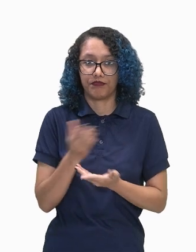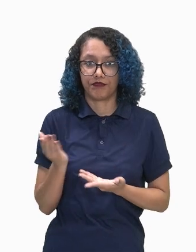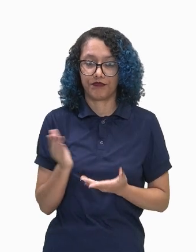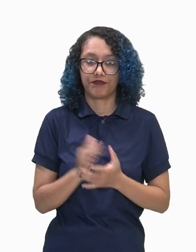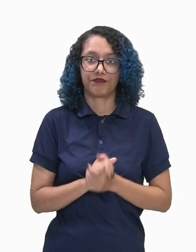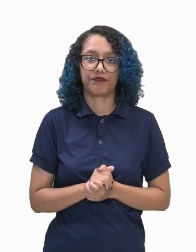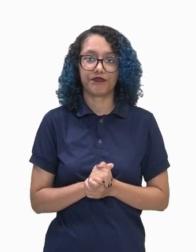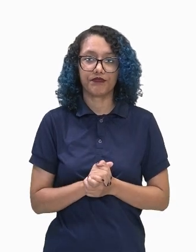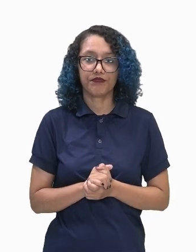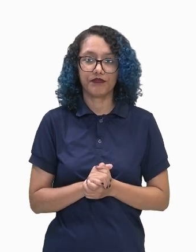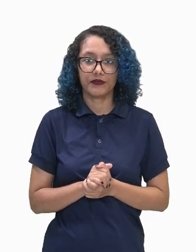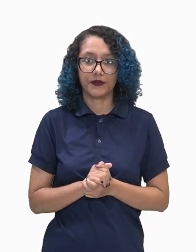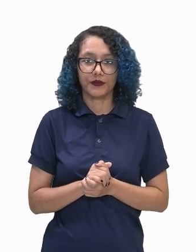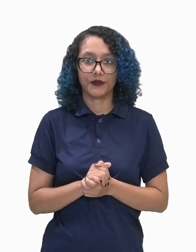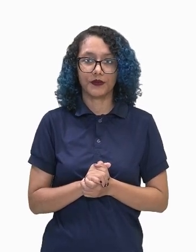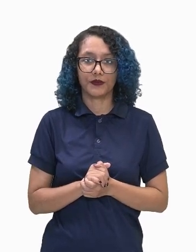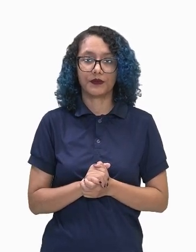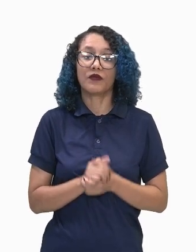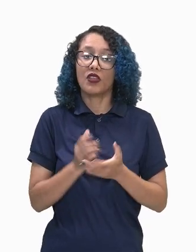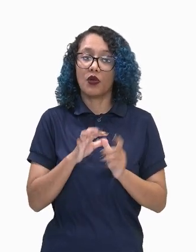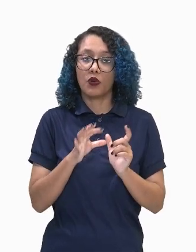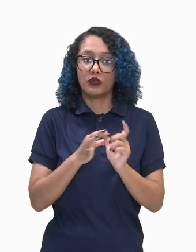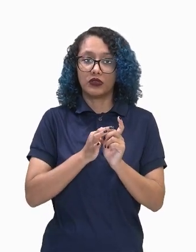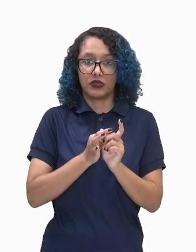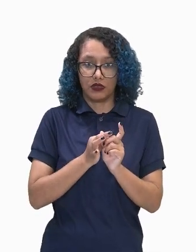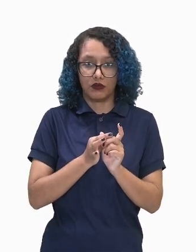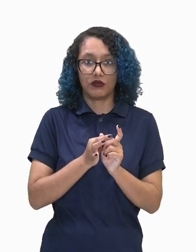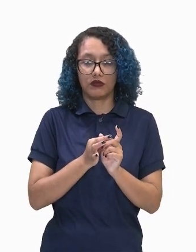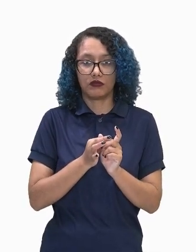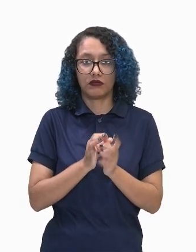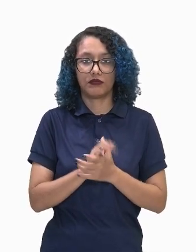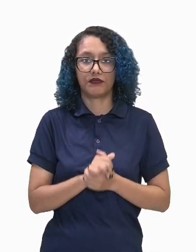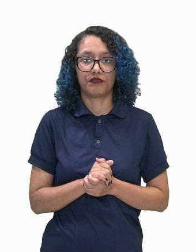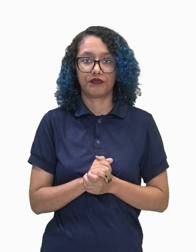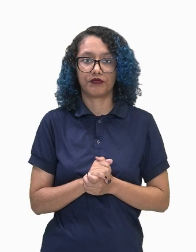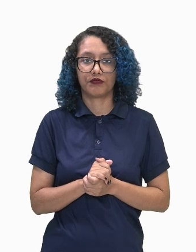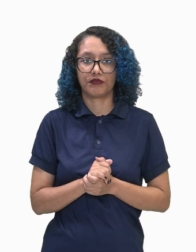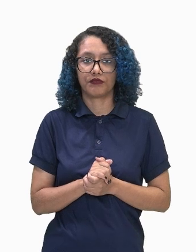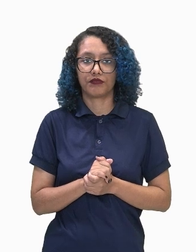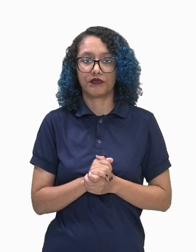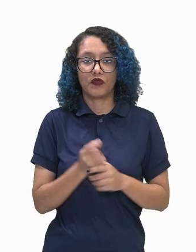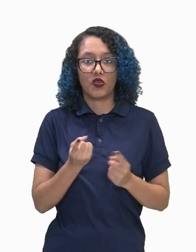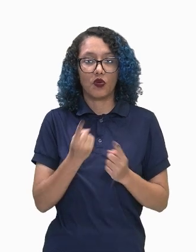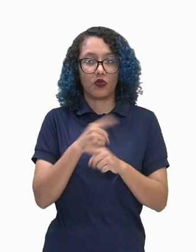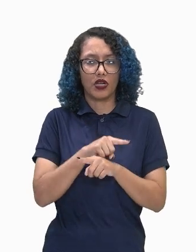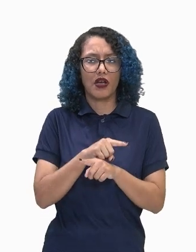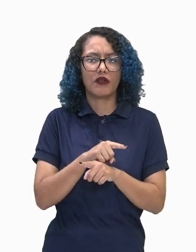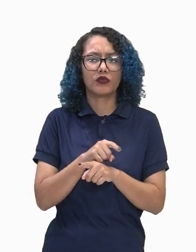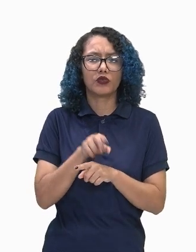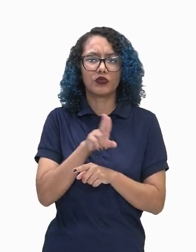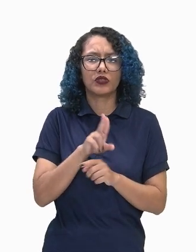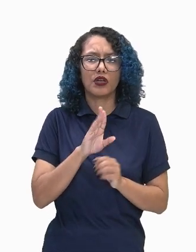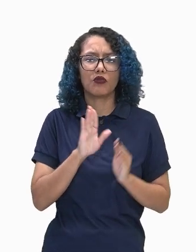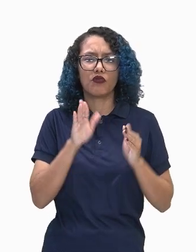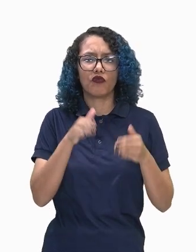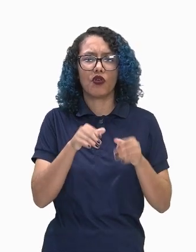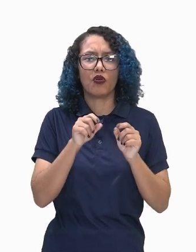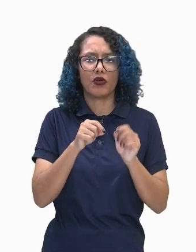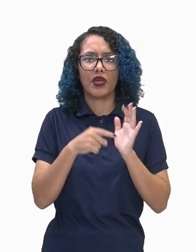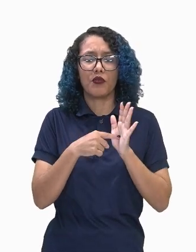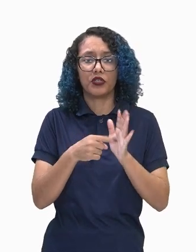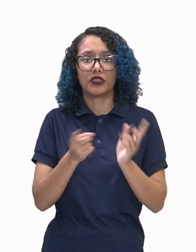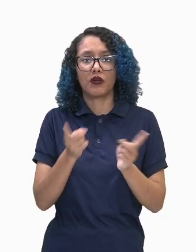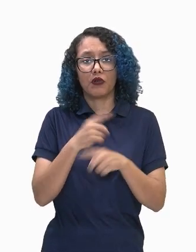só. Conjunções adversativas, as conjunções de contraste são usadas para mostrar oposição ou